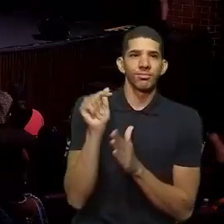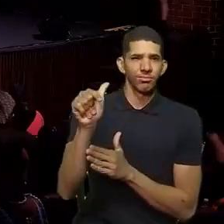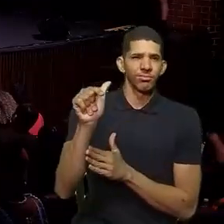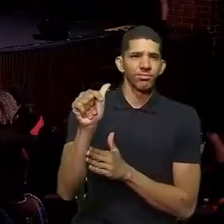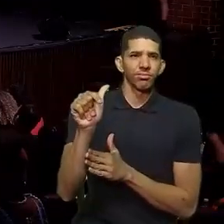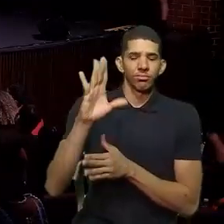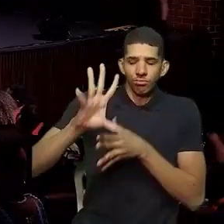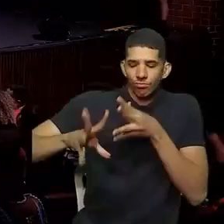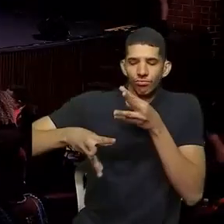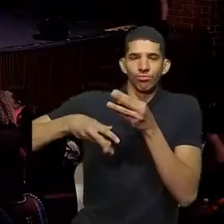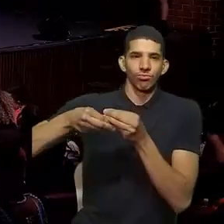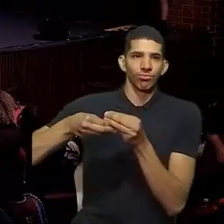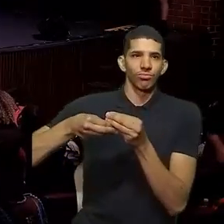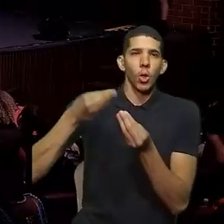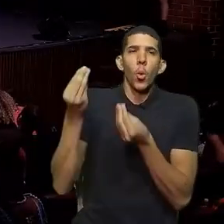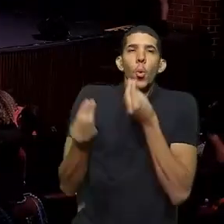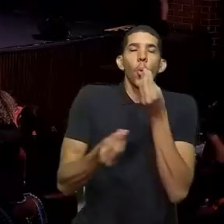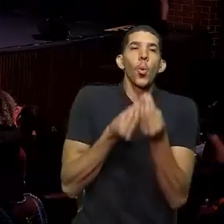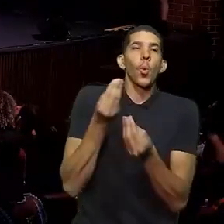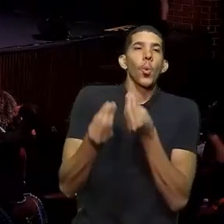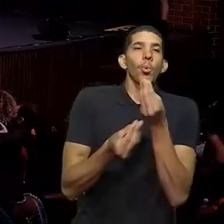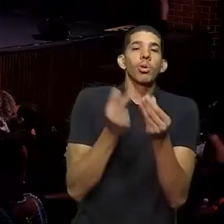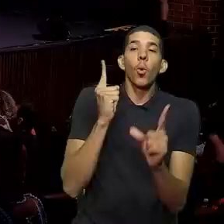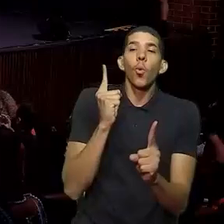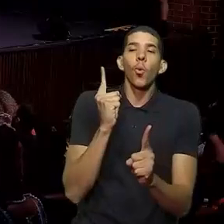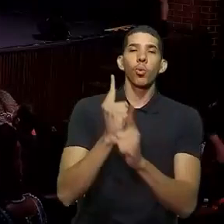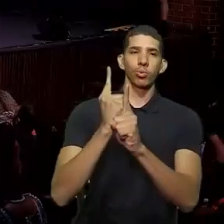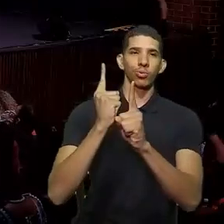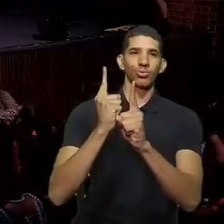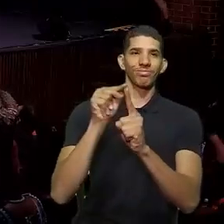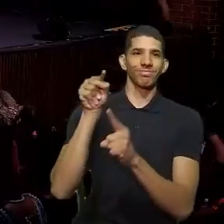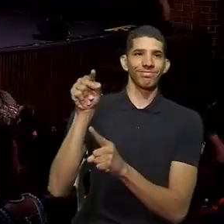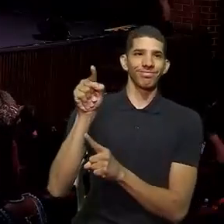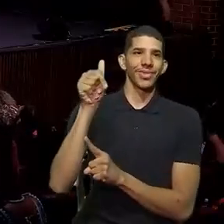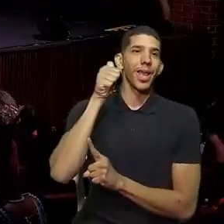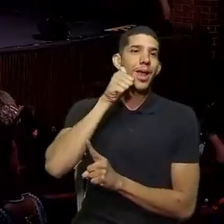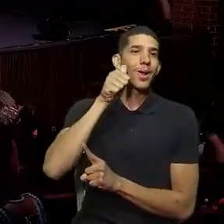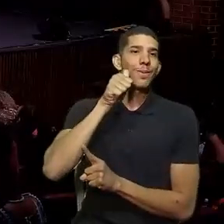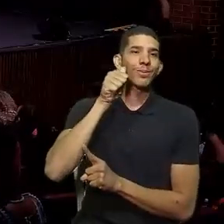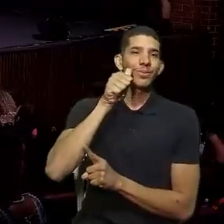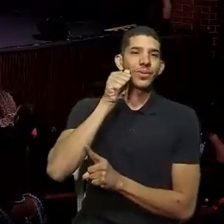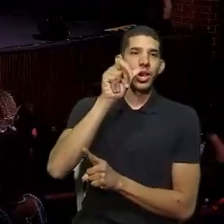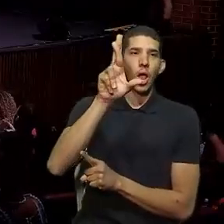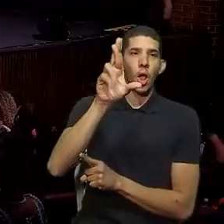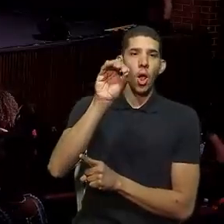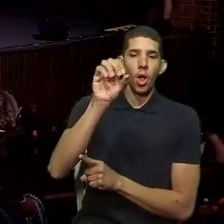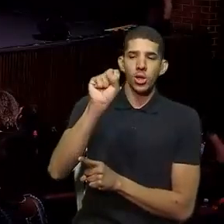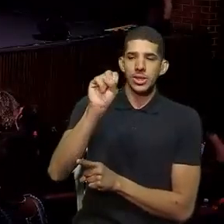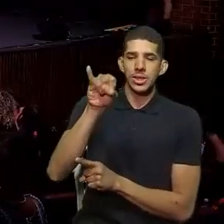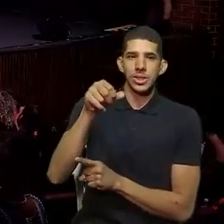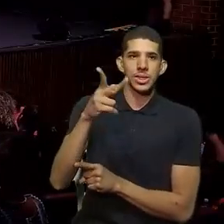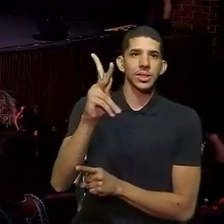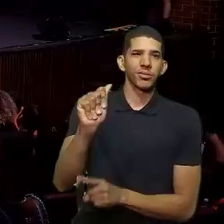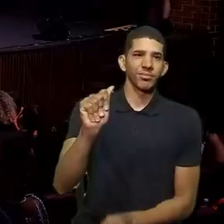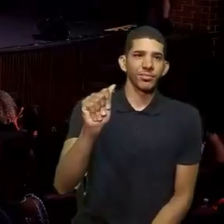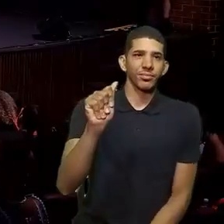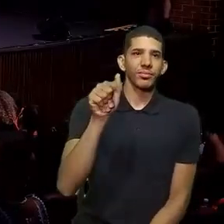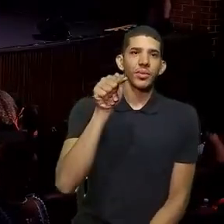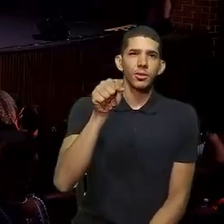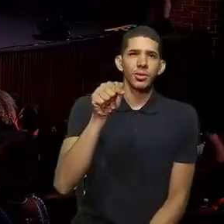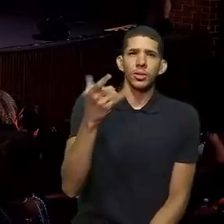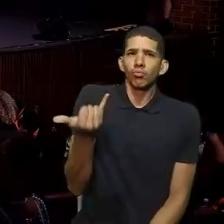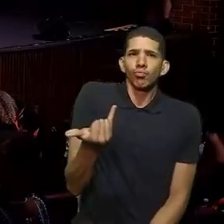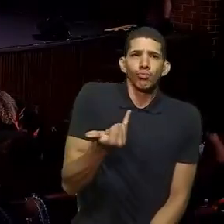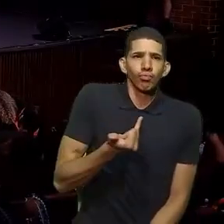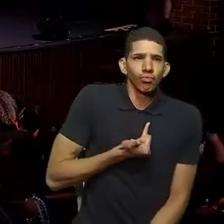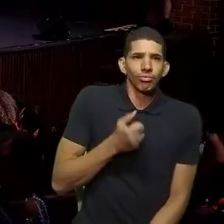conte como se deu esse encontro com a dona Rosinha e o que você nos conta do livro dela,